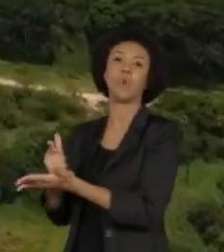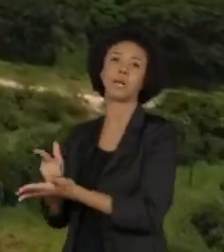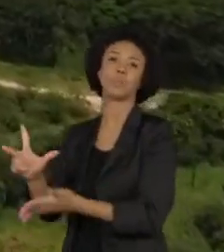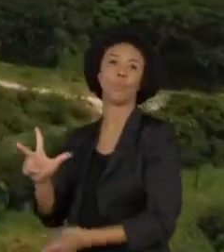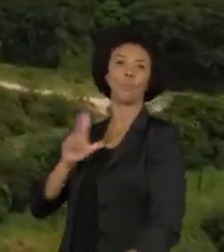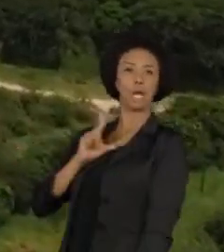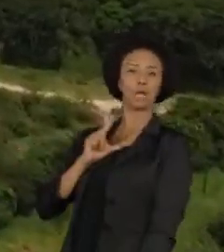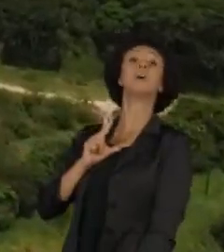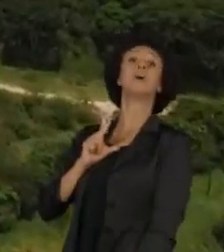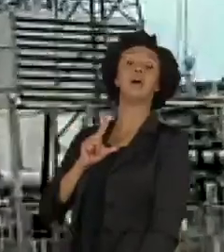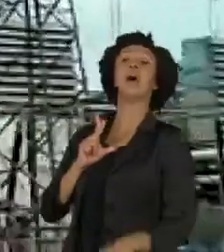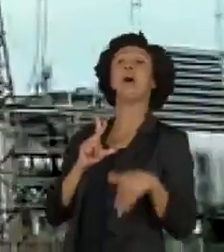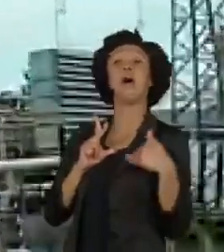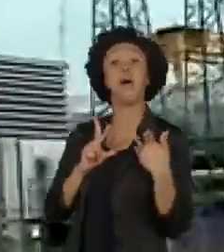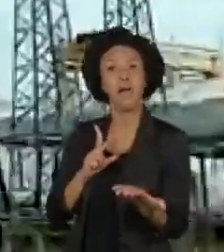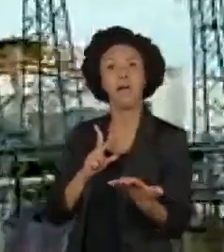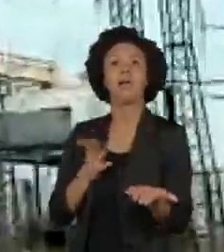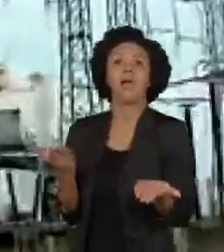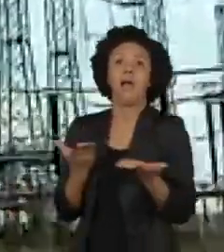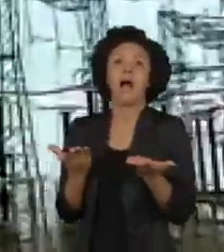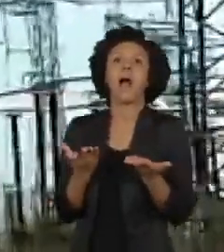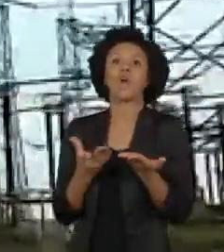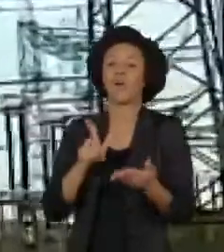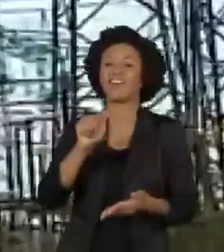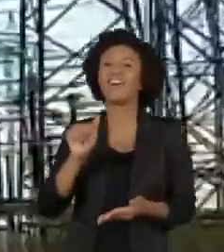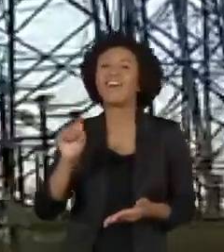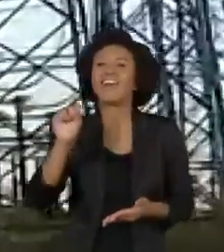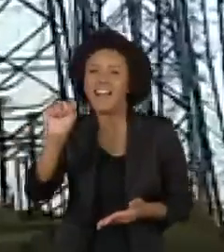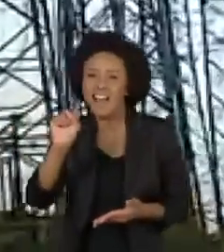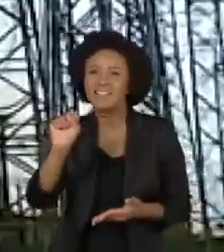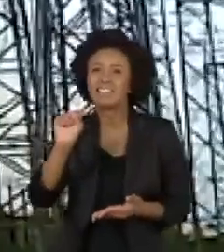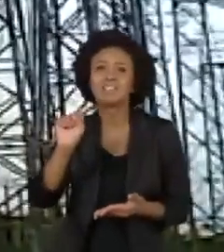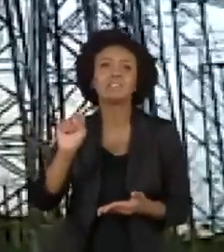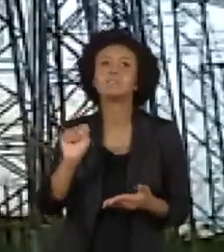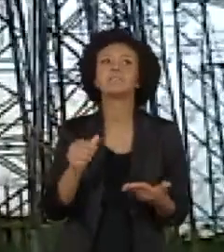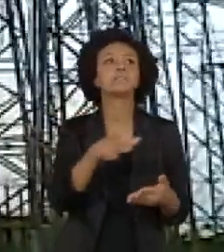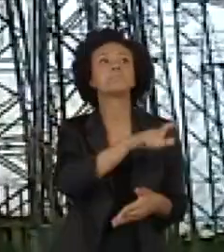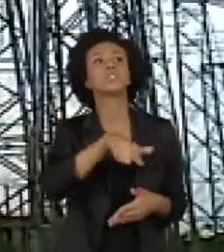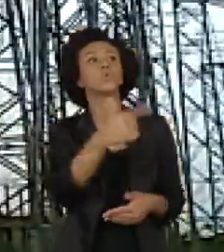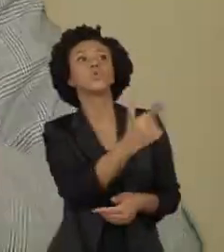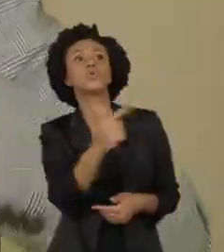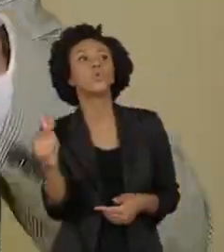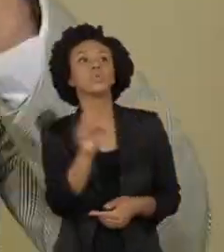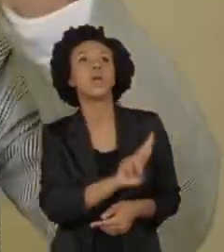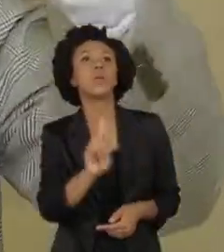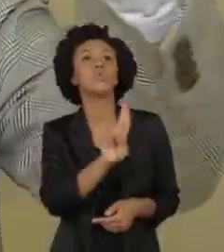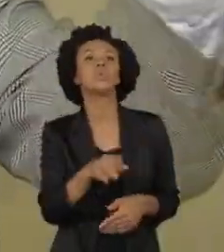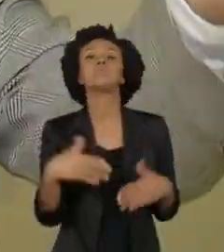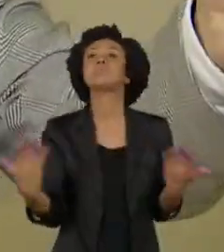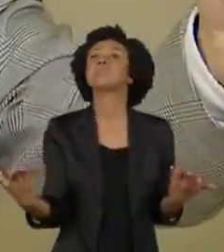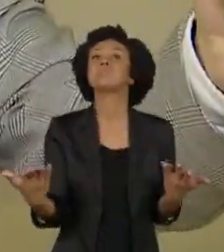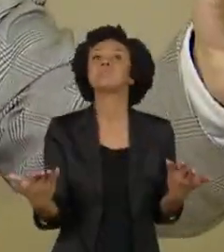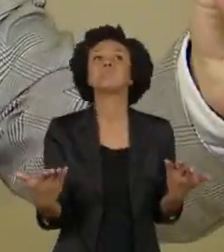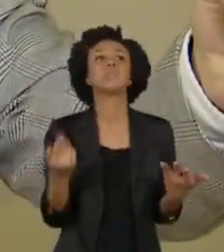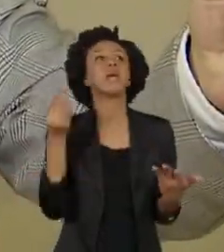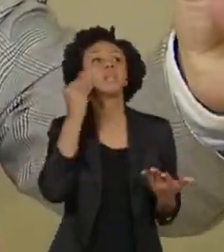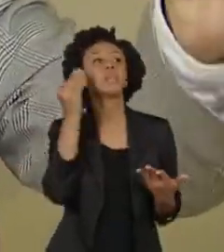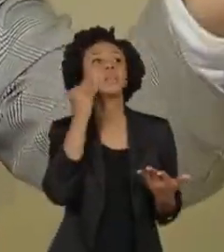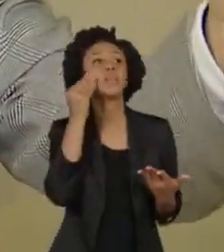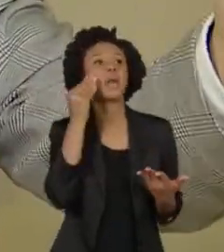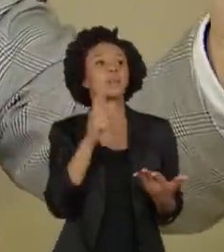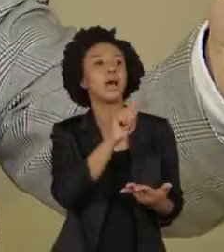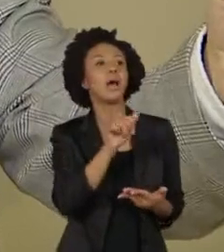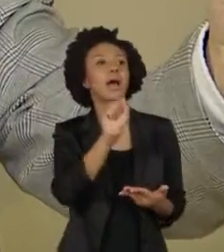construir termoelétricas a gás em regiões onde não há esse insumo. Construindo gasodutos para levar o gás para